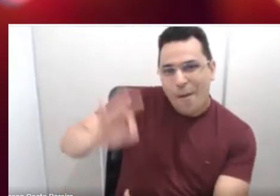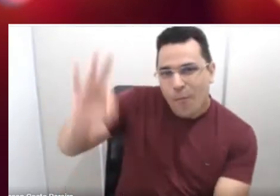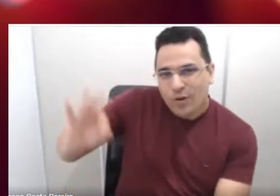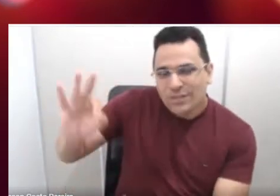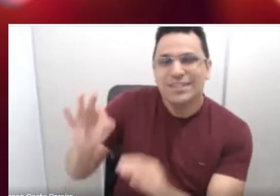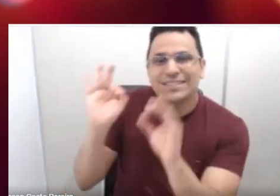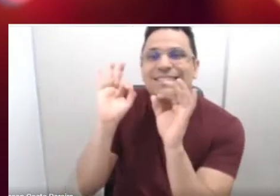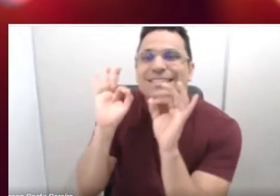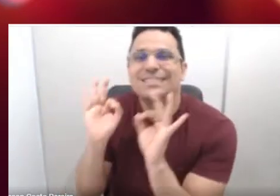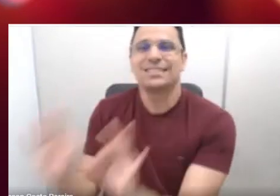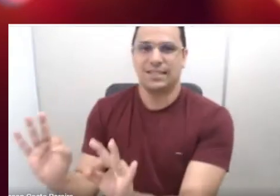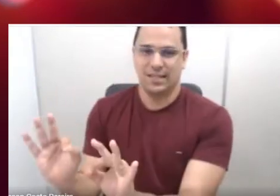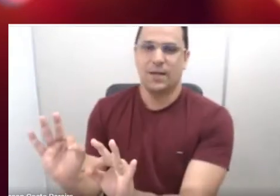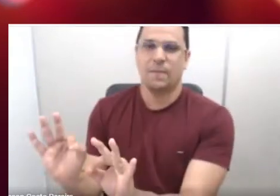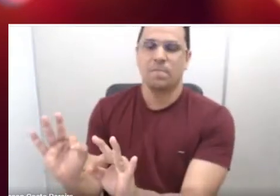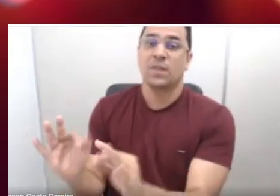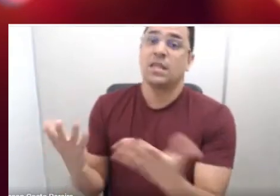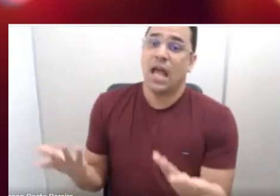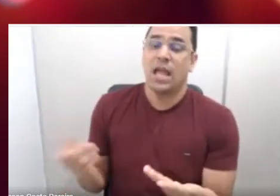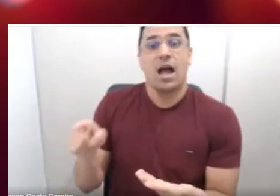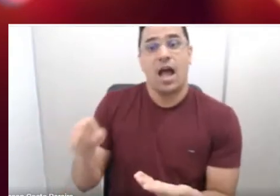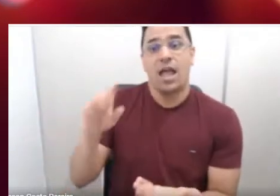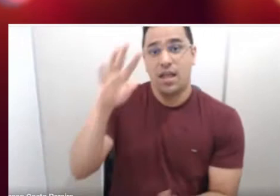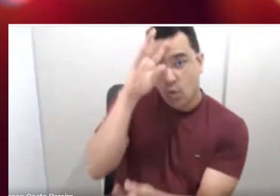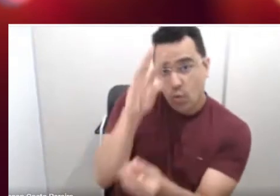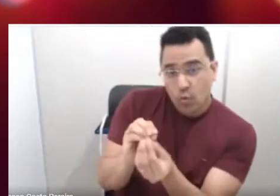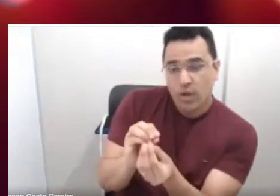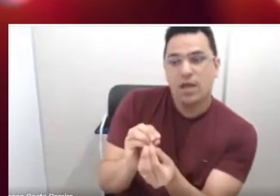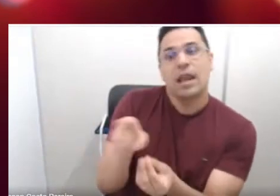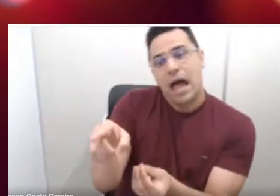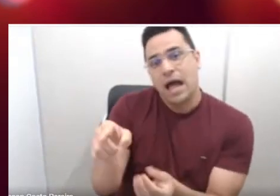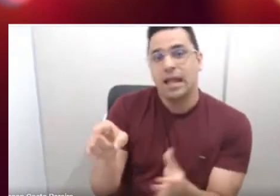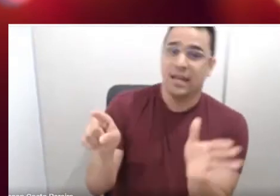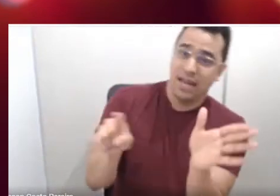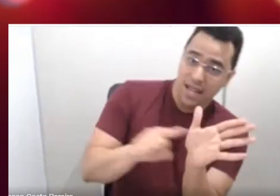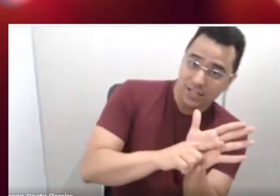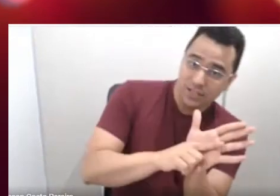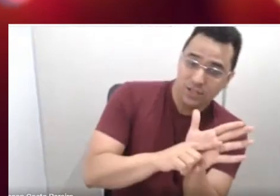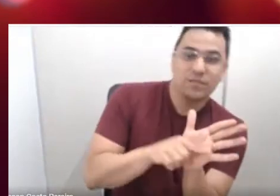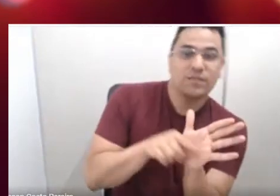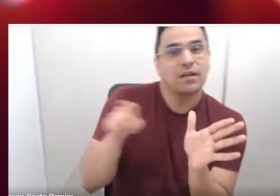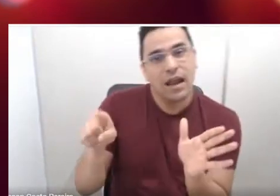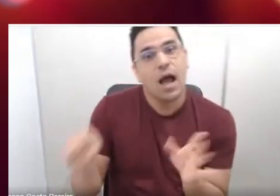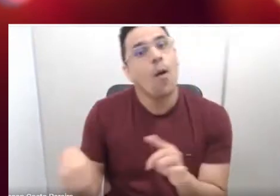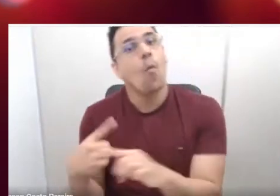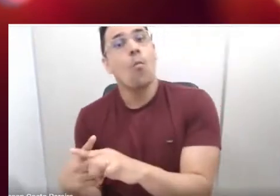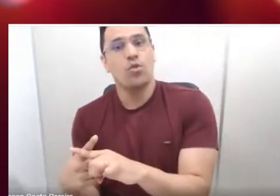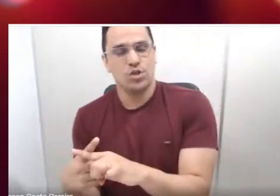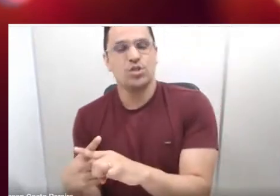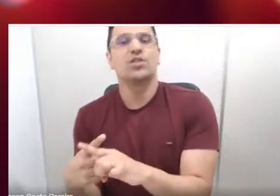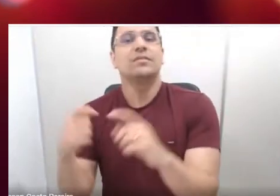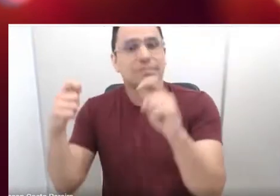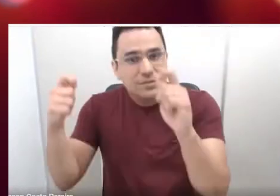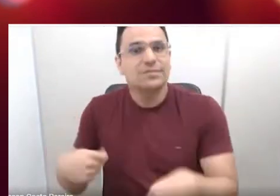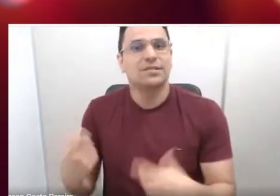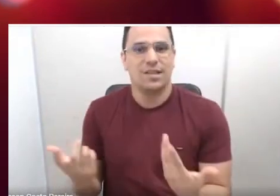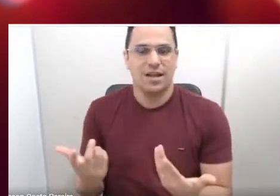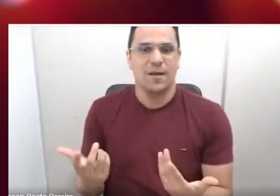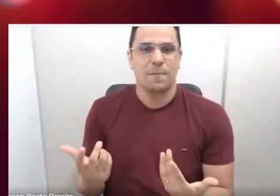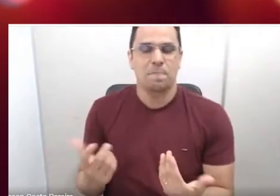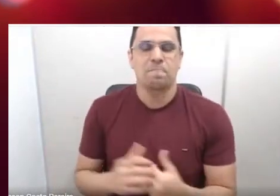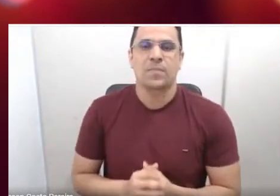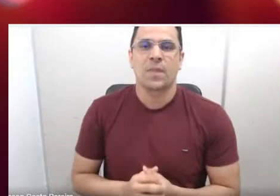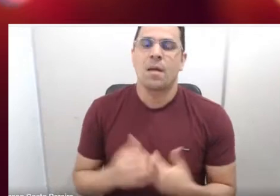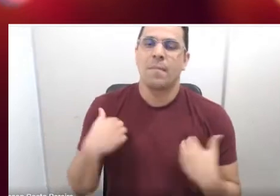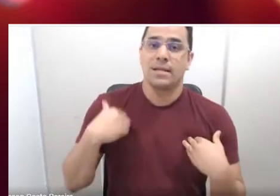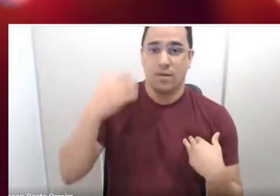números o que foi positivo e o que não foi positivo nesse sentido, né? Mas eu falando assim do